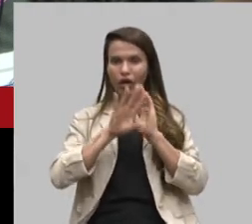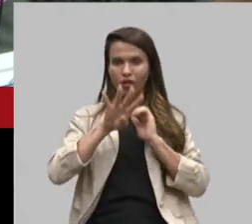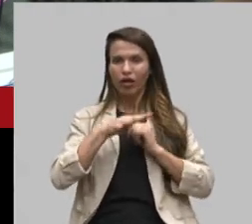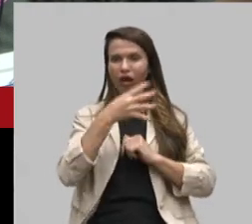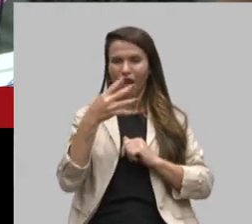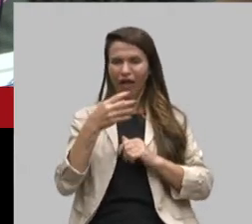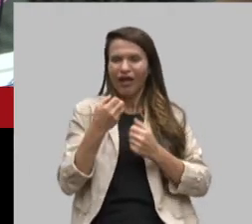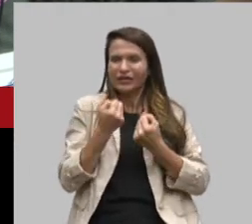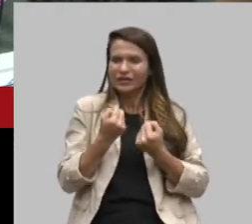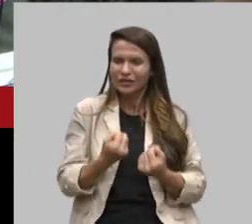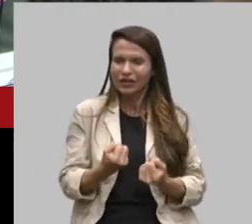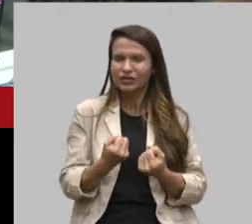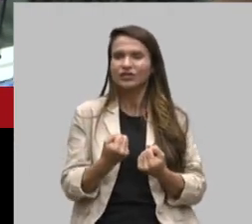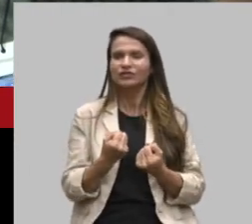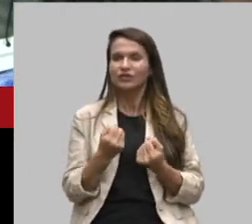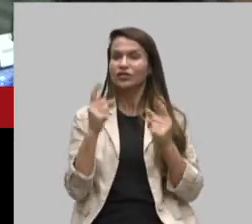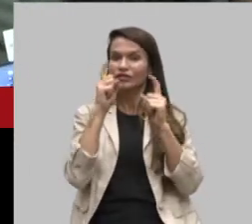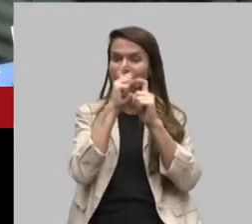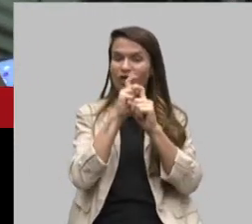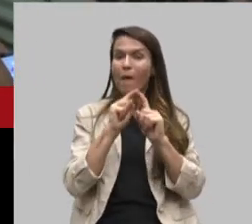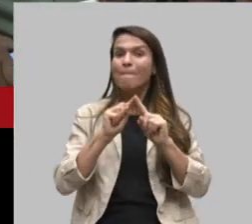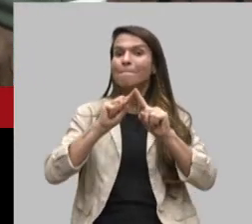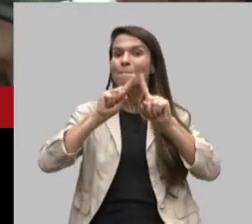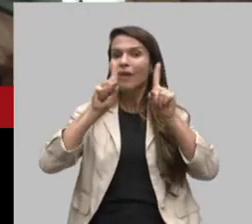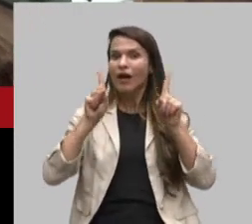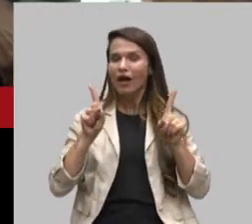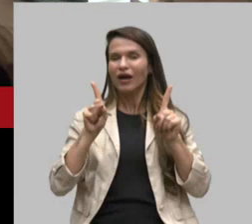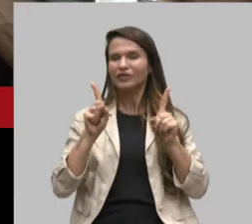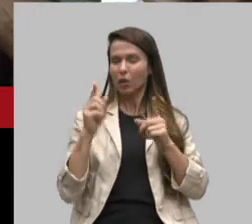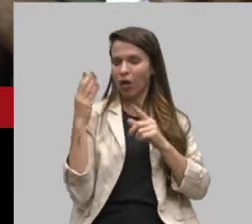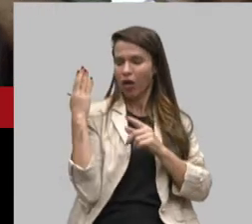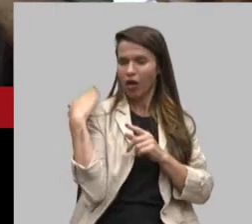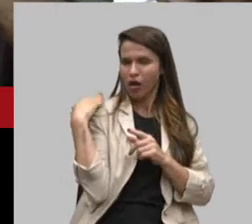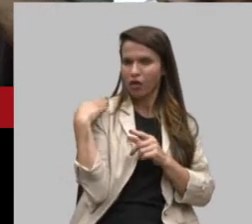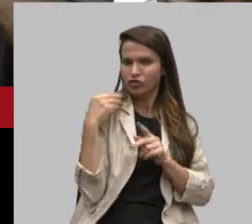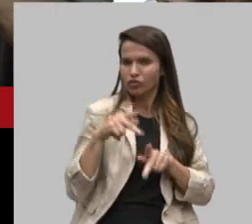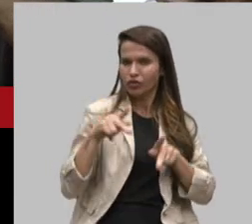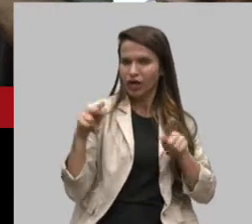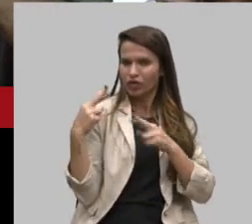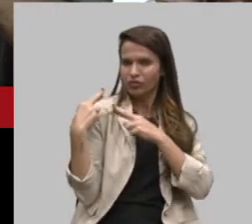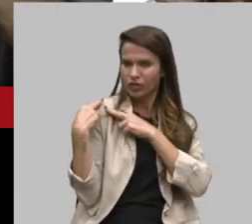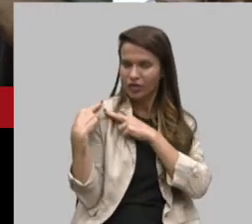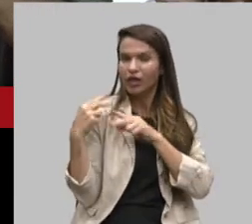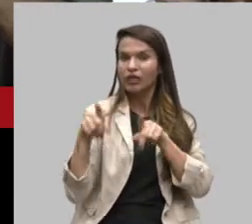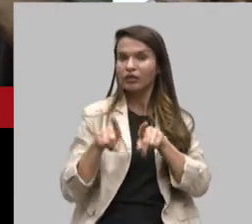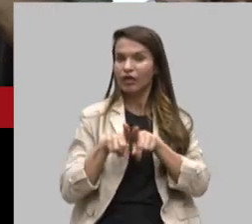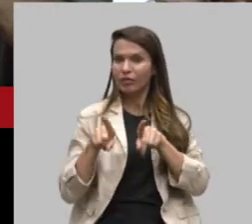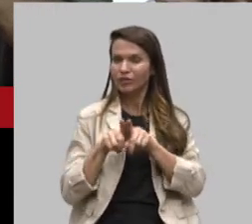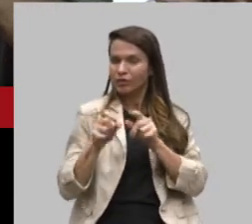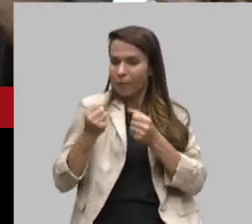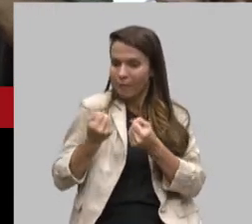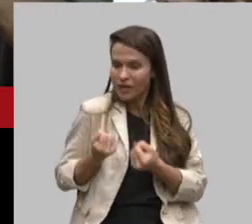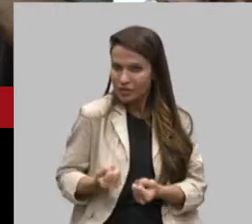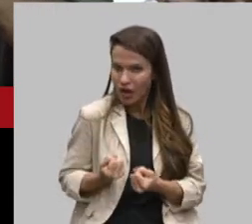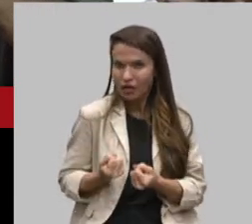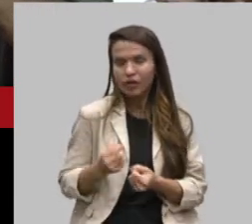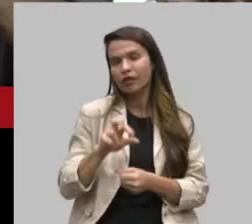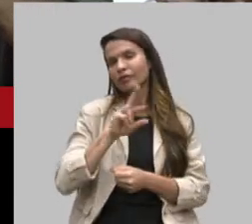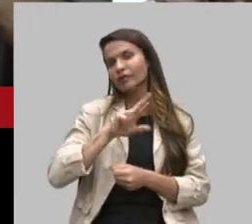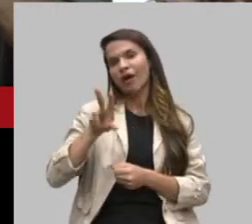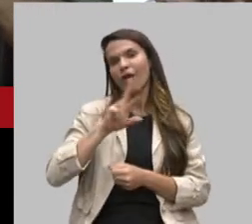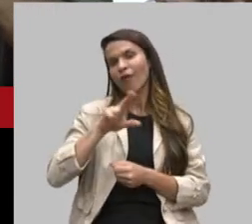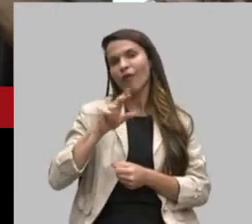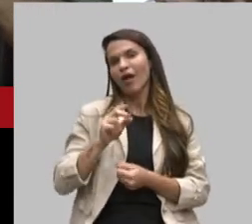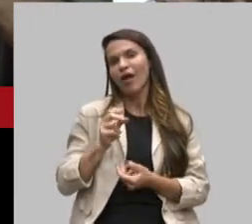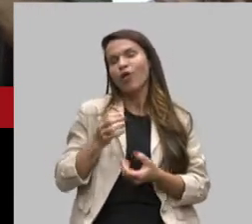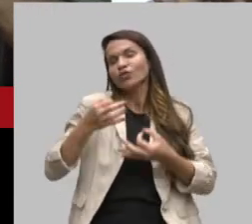é exaustiva mas deixar nas costas doos nossos professores que também estão sobrecarregados não é o meio correto de